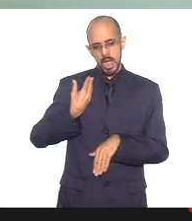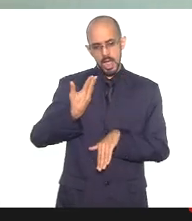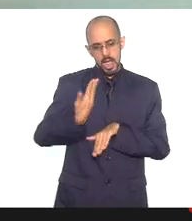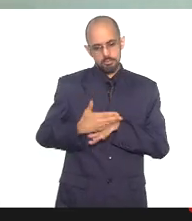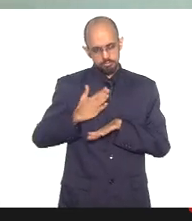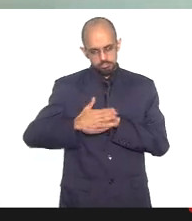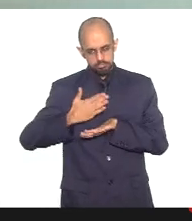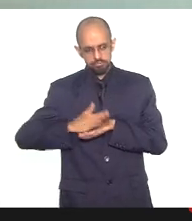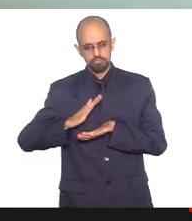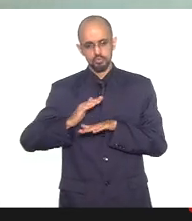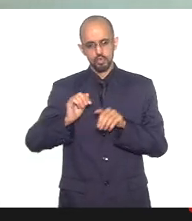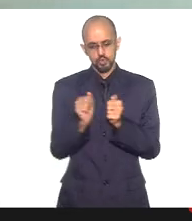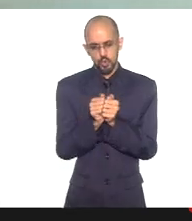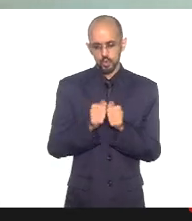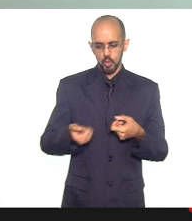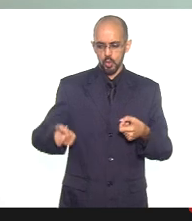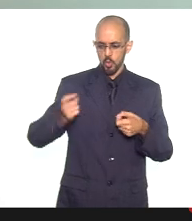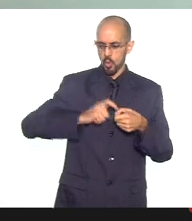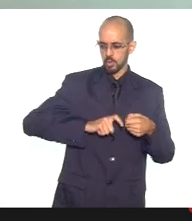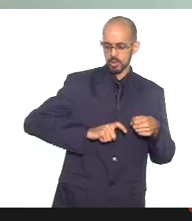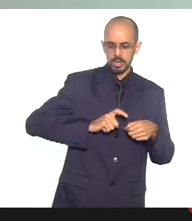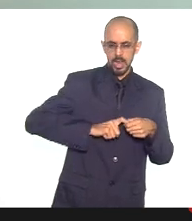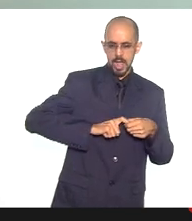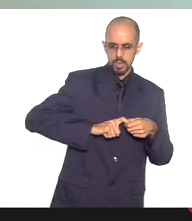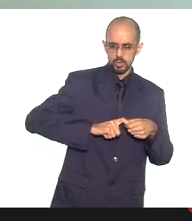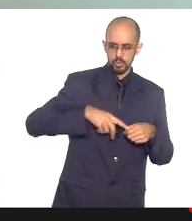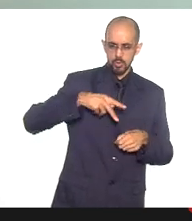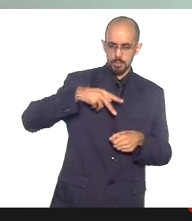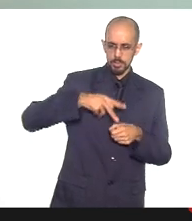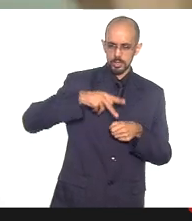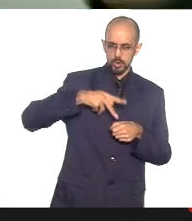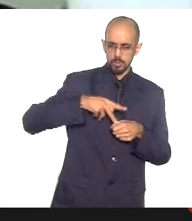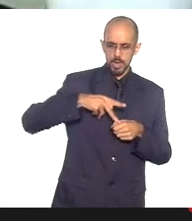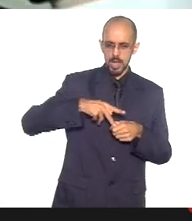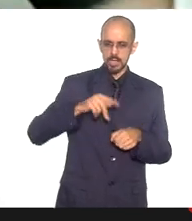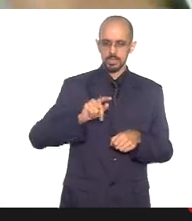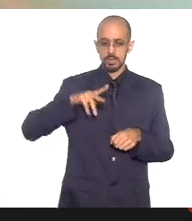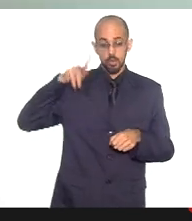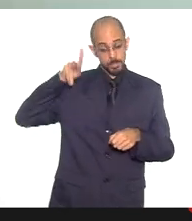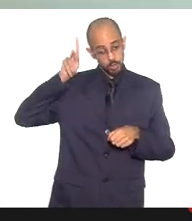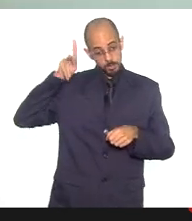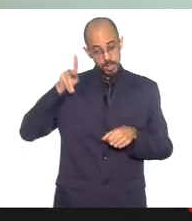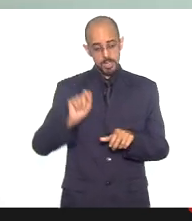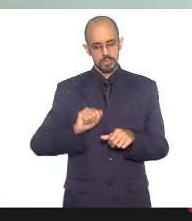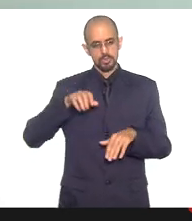com a Petrobras na exploração de óleo e gás nas áreas limites do estado do Rio de Janeiro.